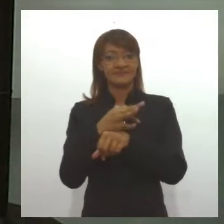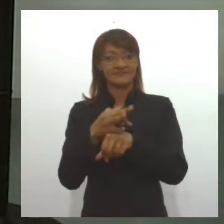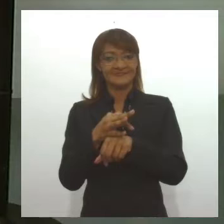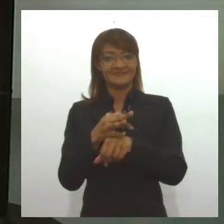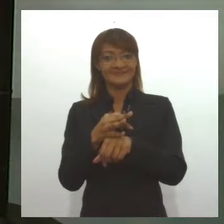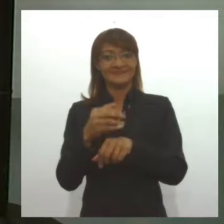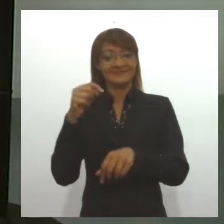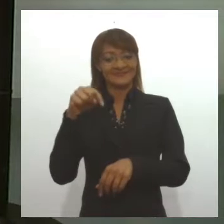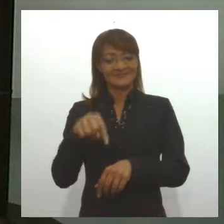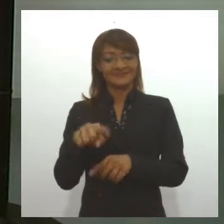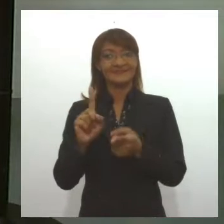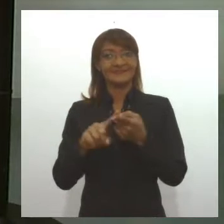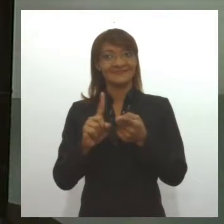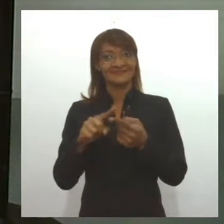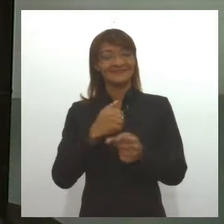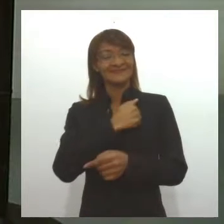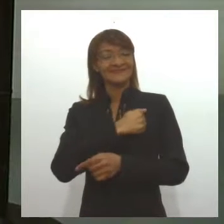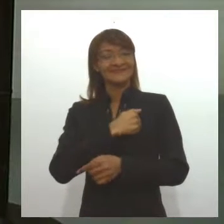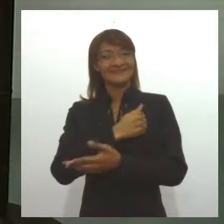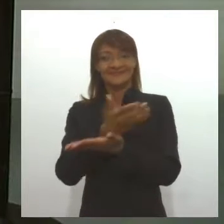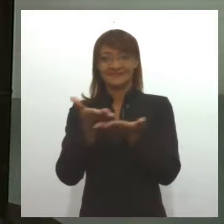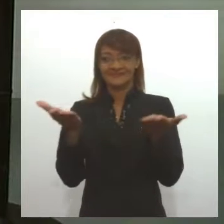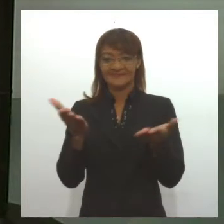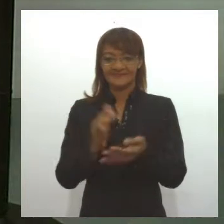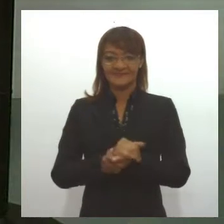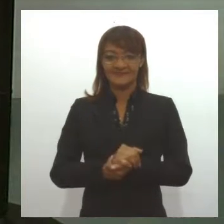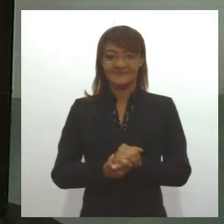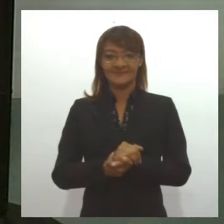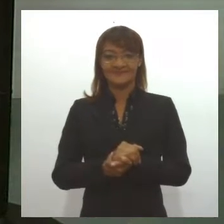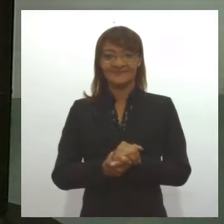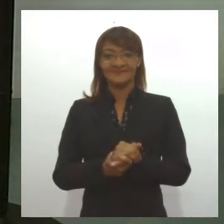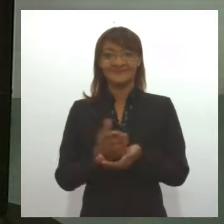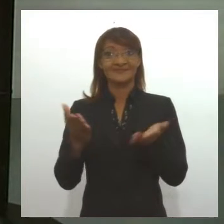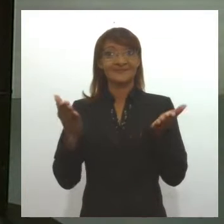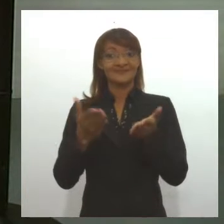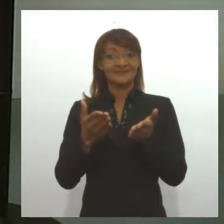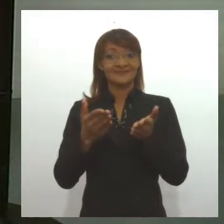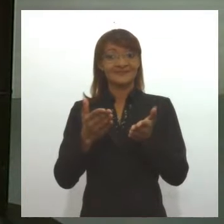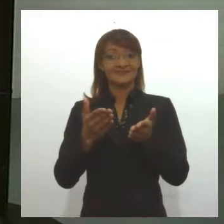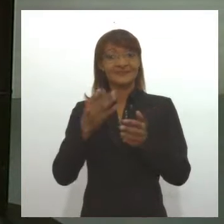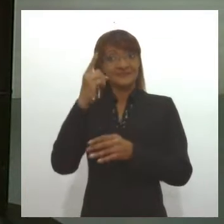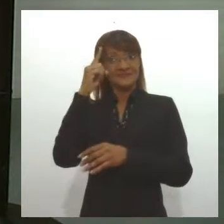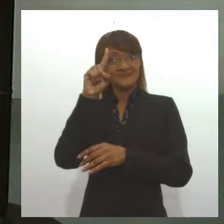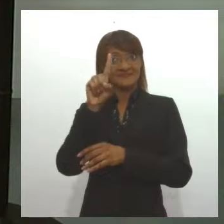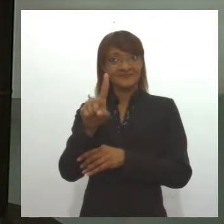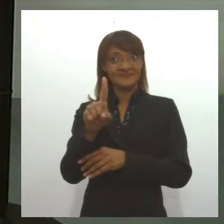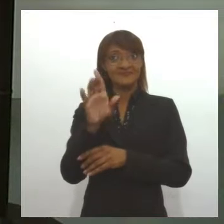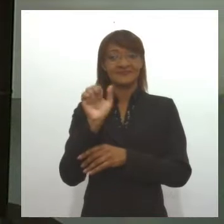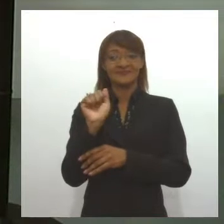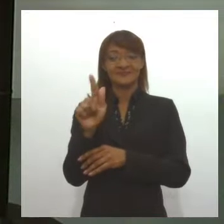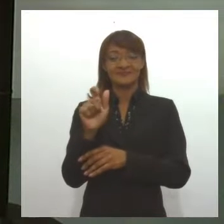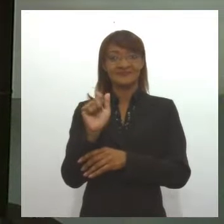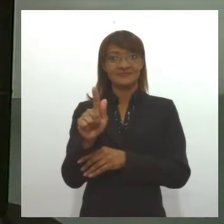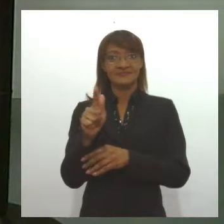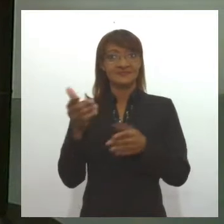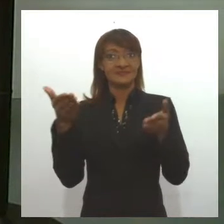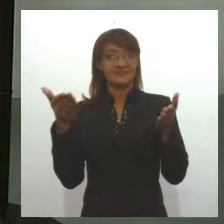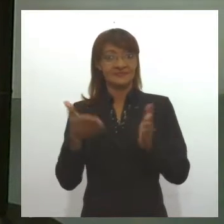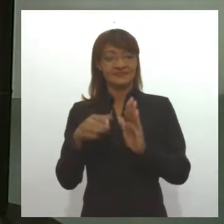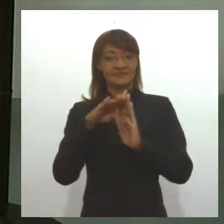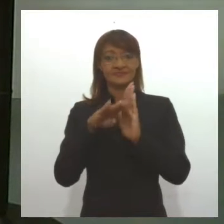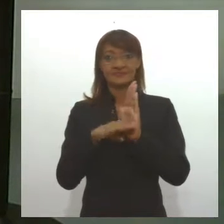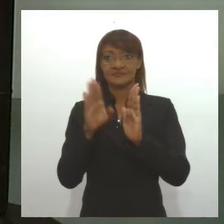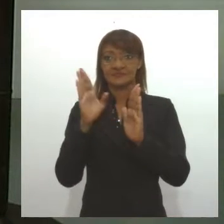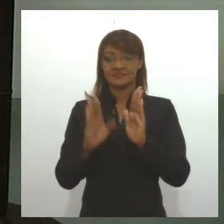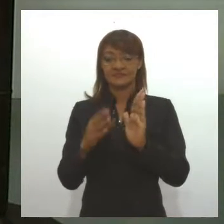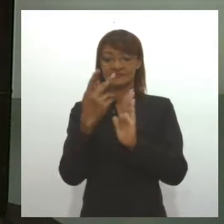aqui também. Já estava com saudades. Nesse primeiro programa de agosto, nós vamos falar sobre um projeto de lei